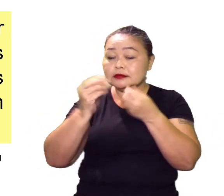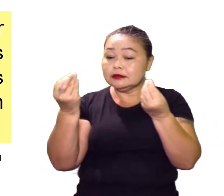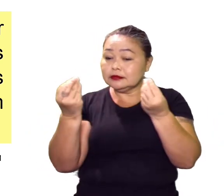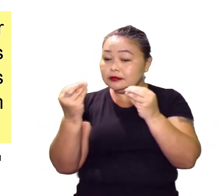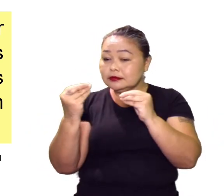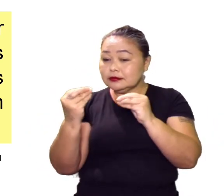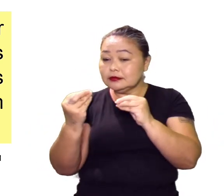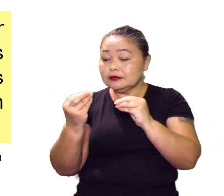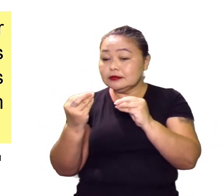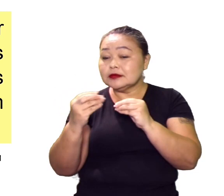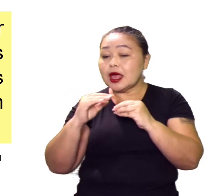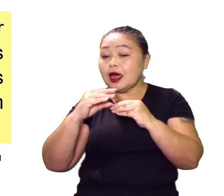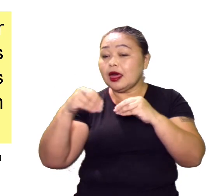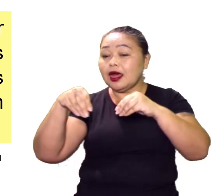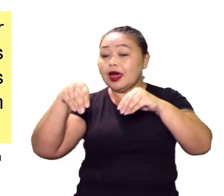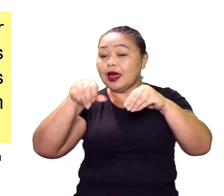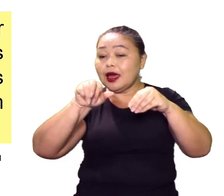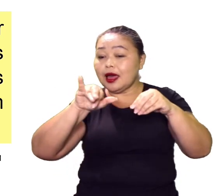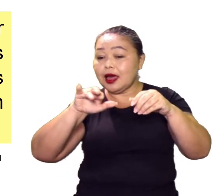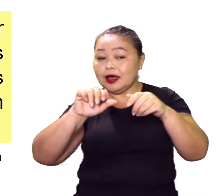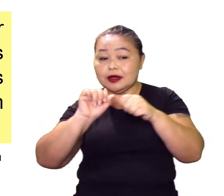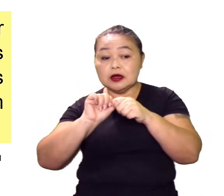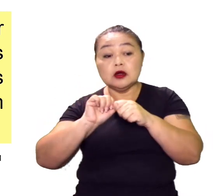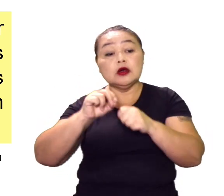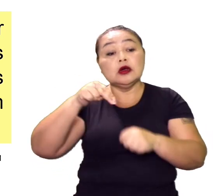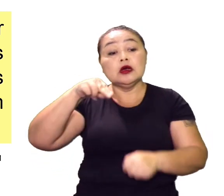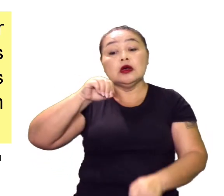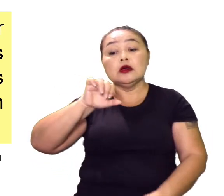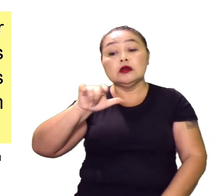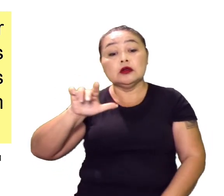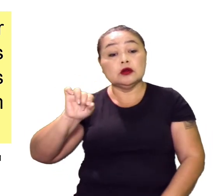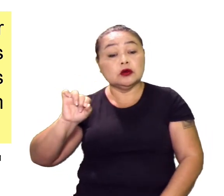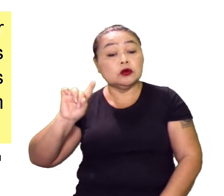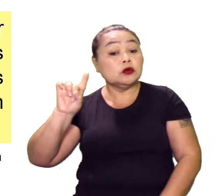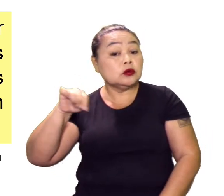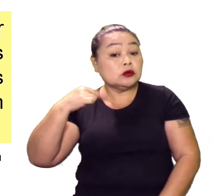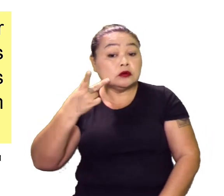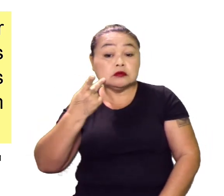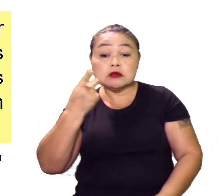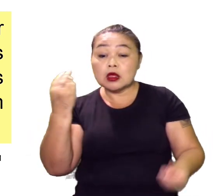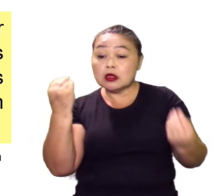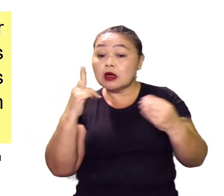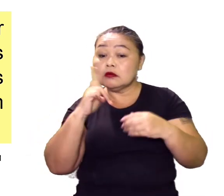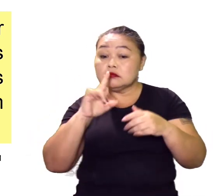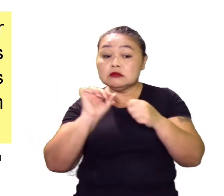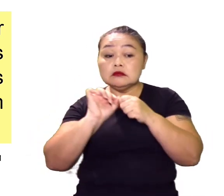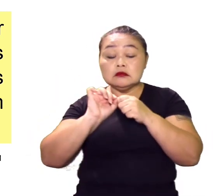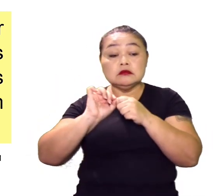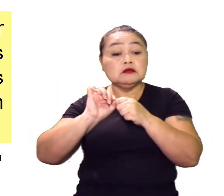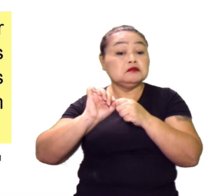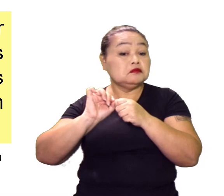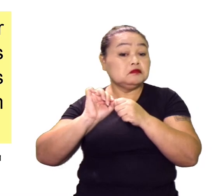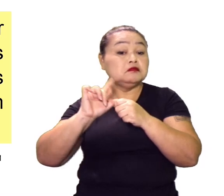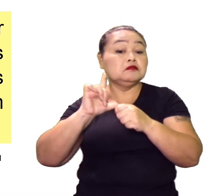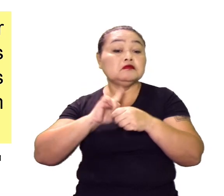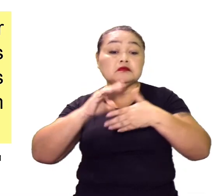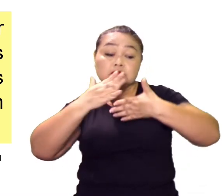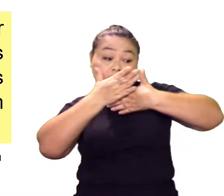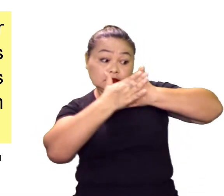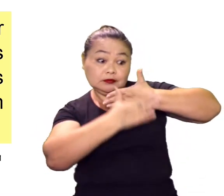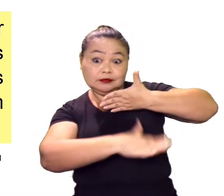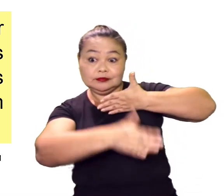composição de muita areia. Já o neossolo, ele apresenta uma boa reserva nutricional por ser